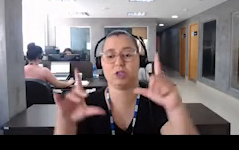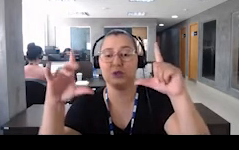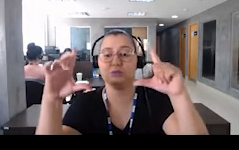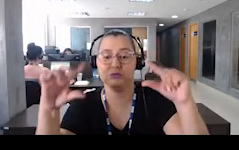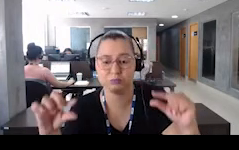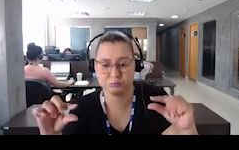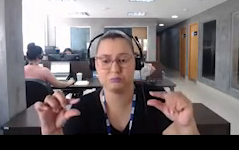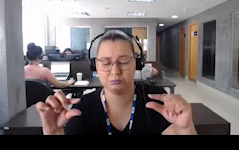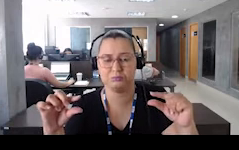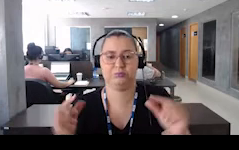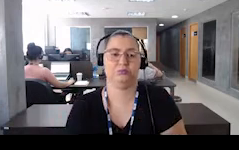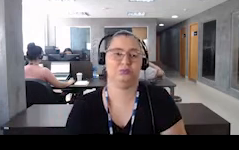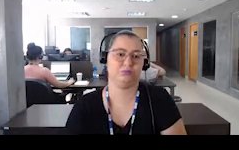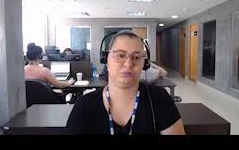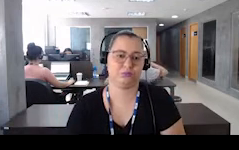era menor, né?